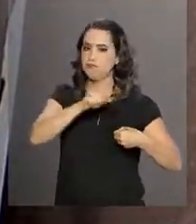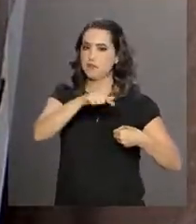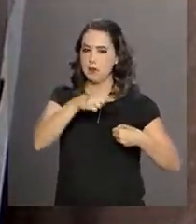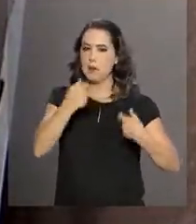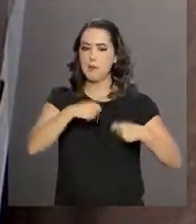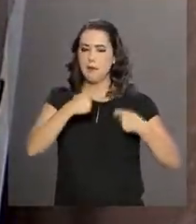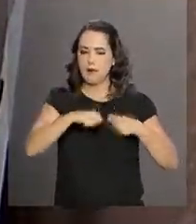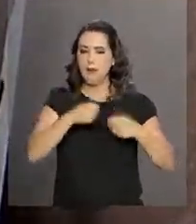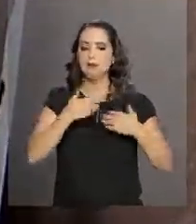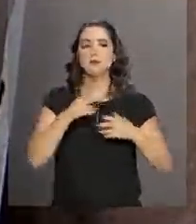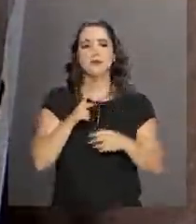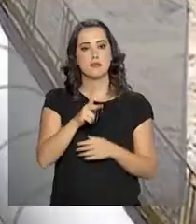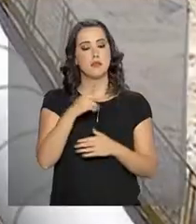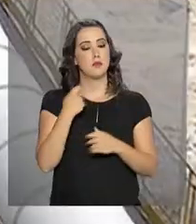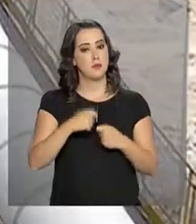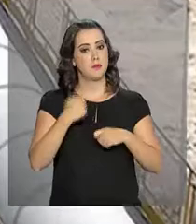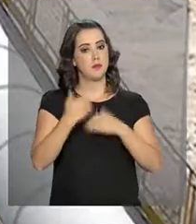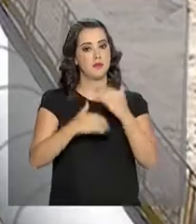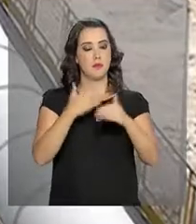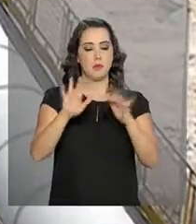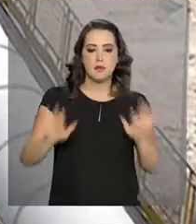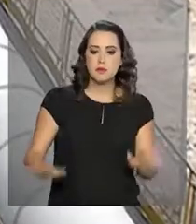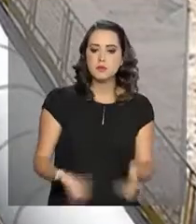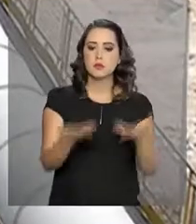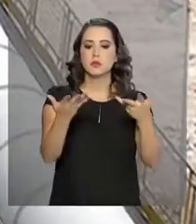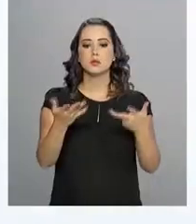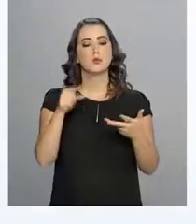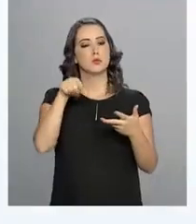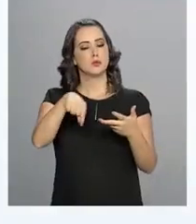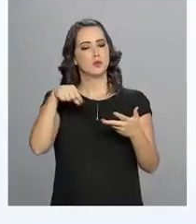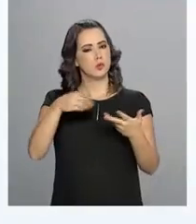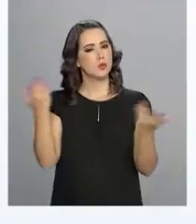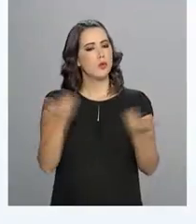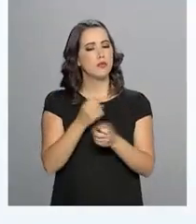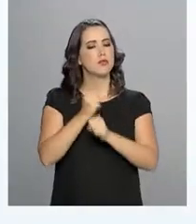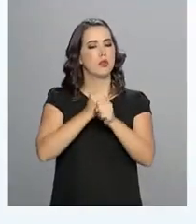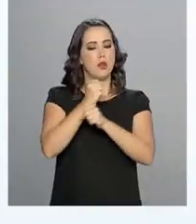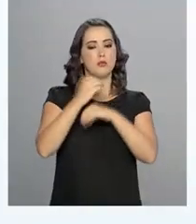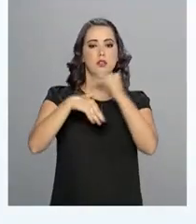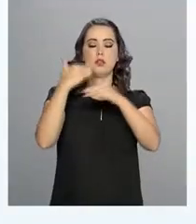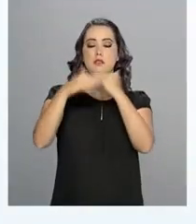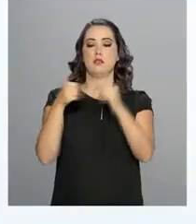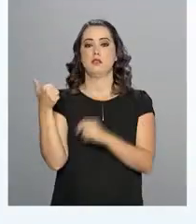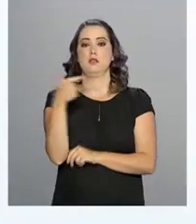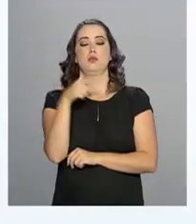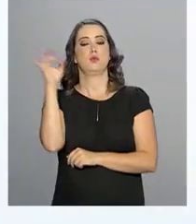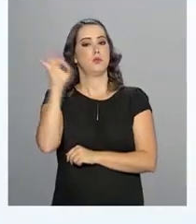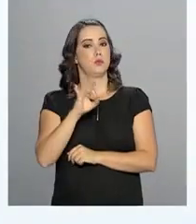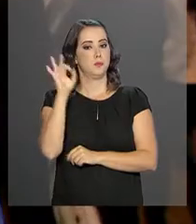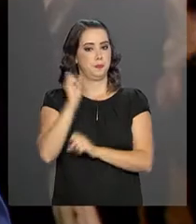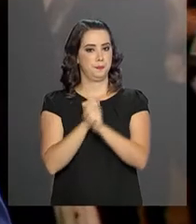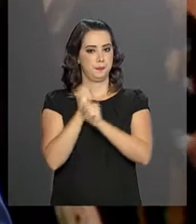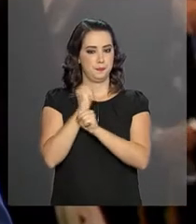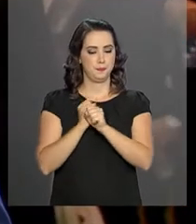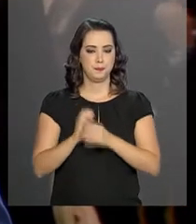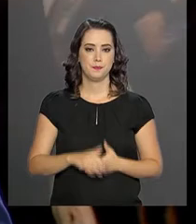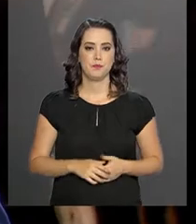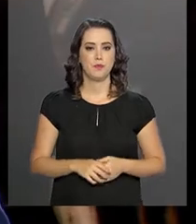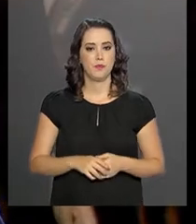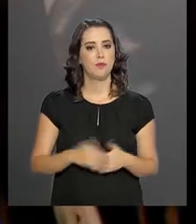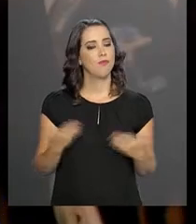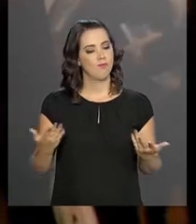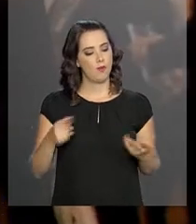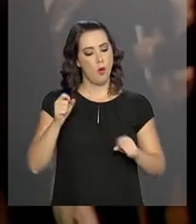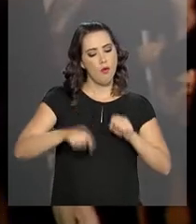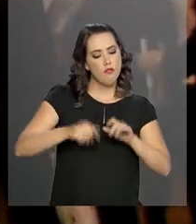combustível limpo a cada safra impulsionou a produção, que deve crescer praticamente 12% este ano. Além de